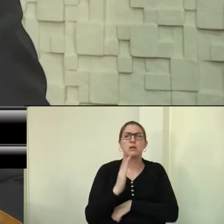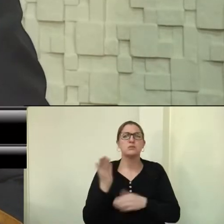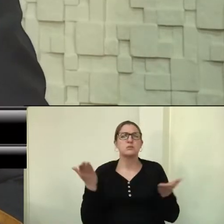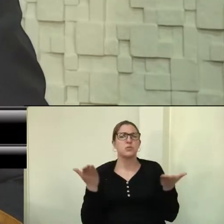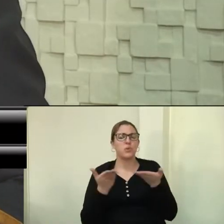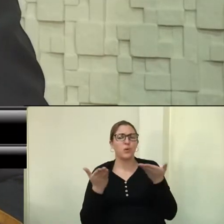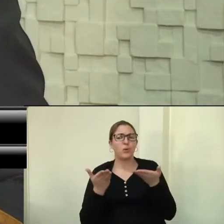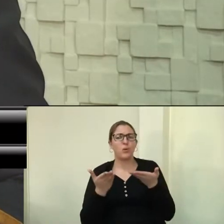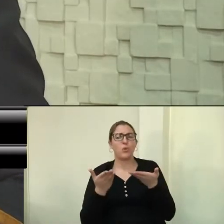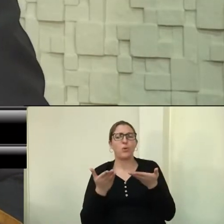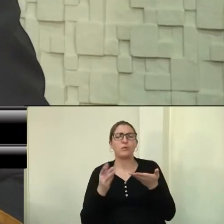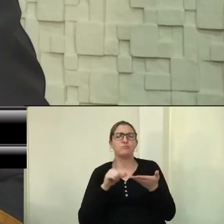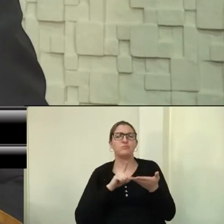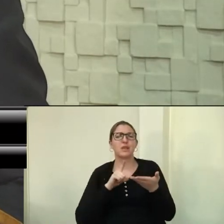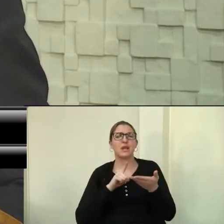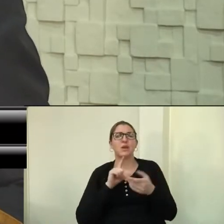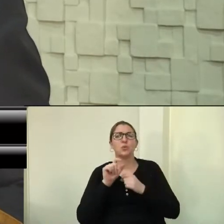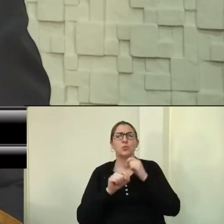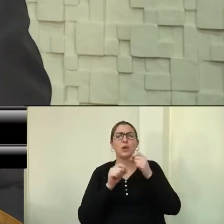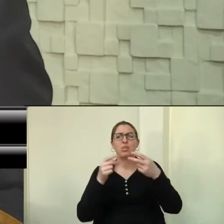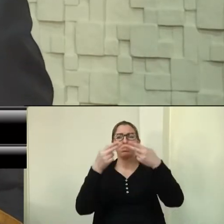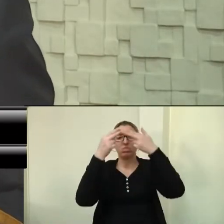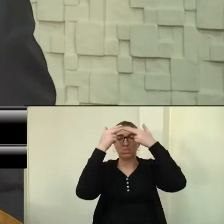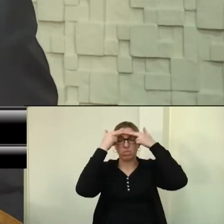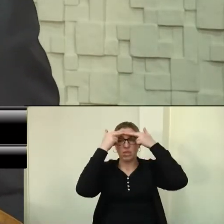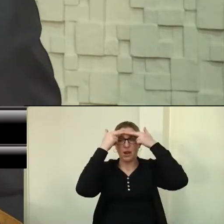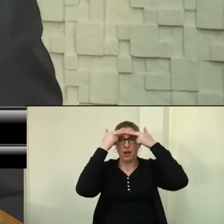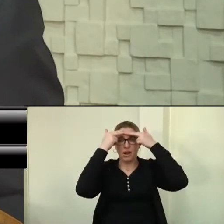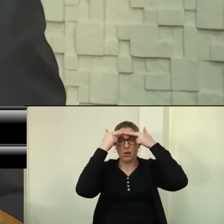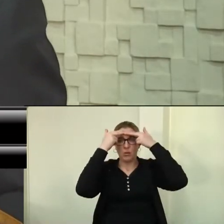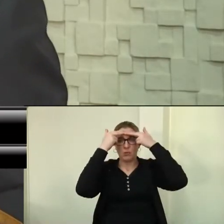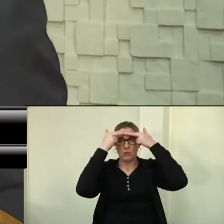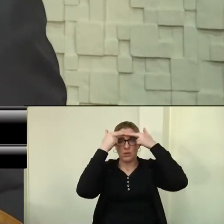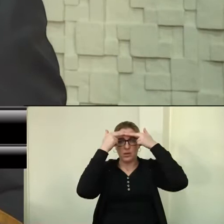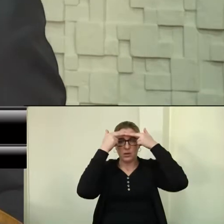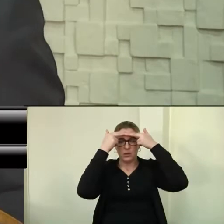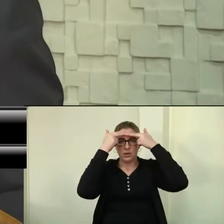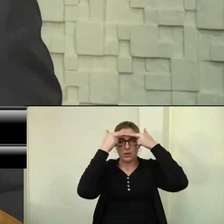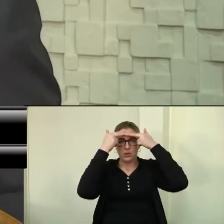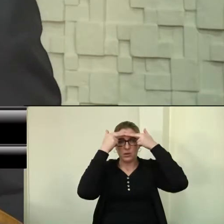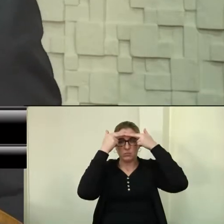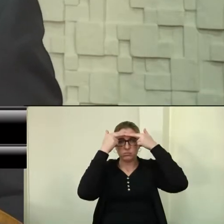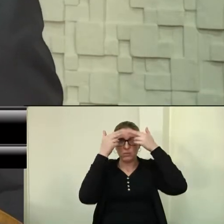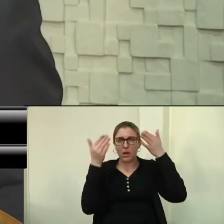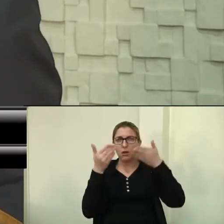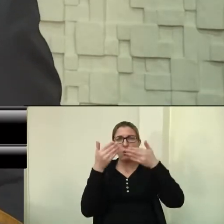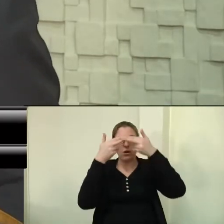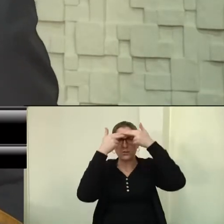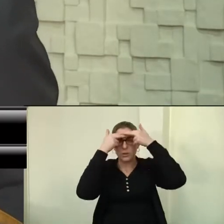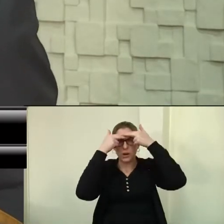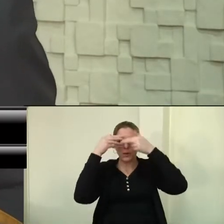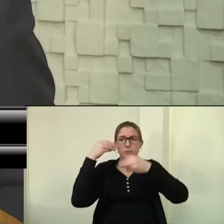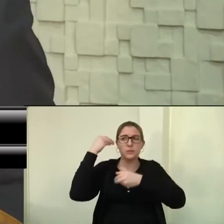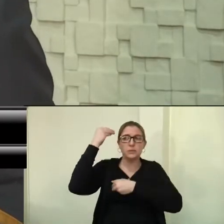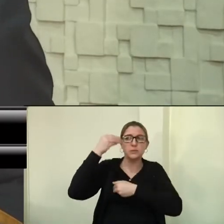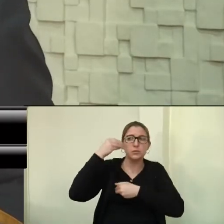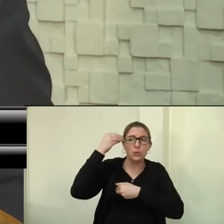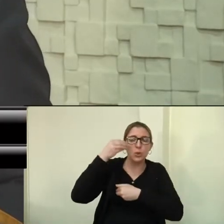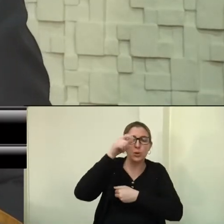um trauma que até agora está se tornando até trauma psicológico das pessoas